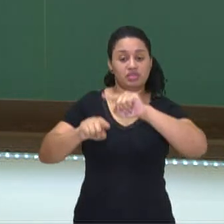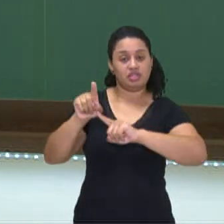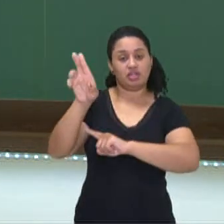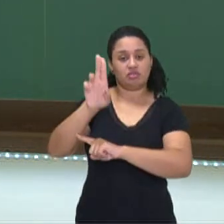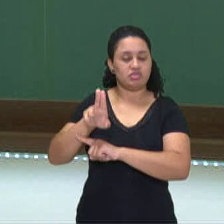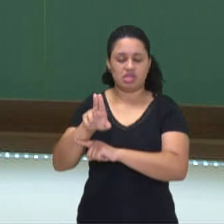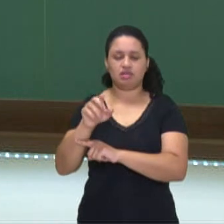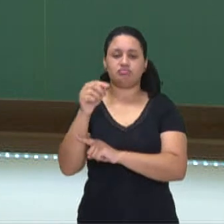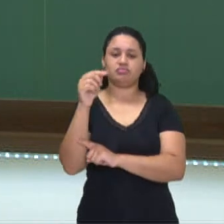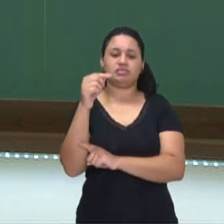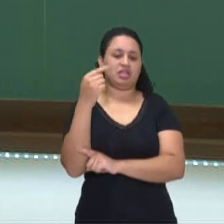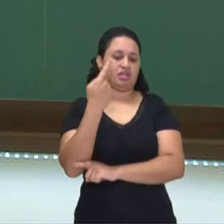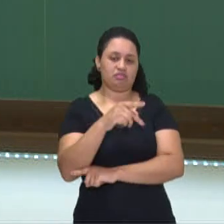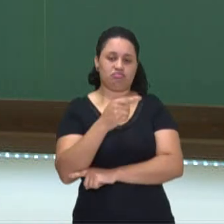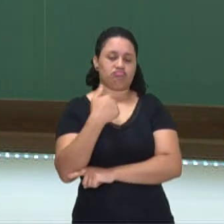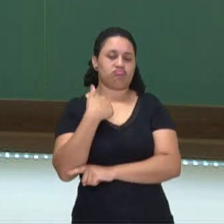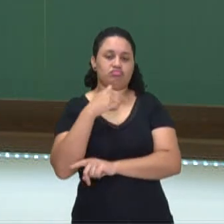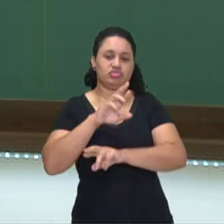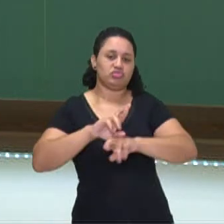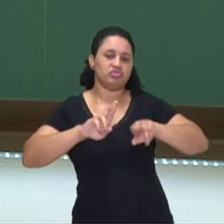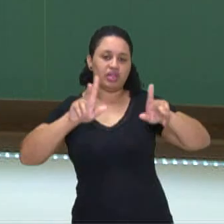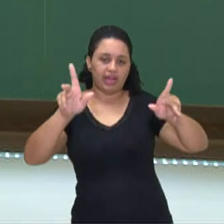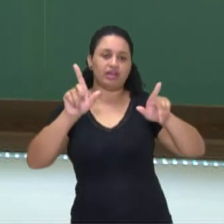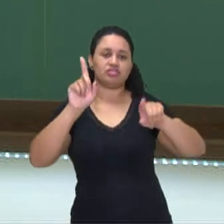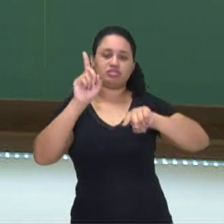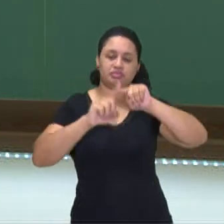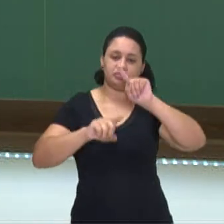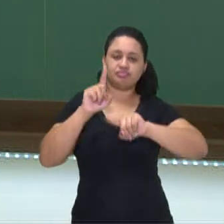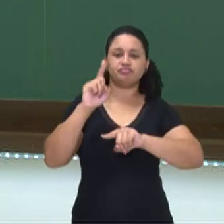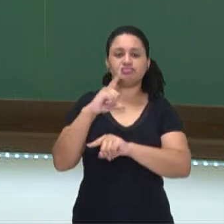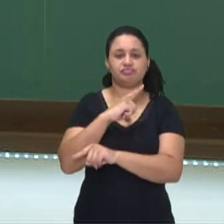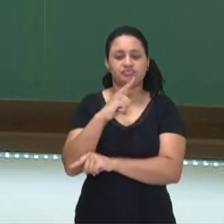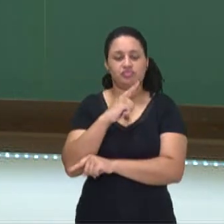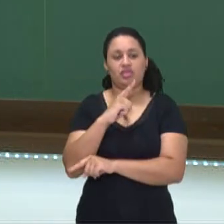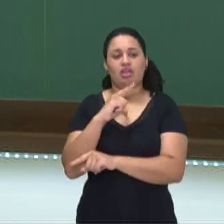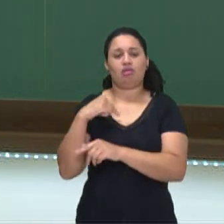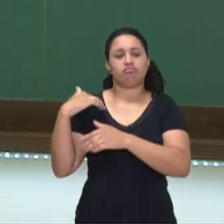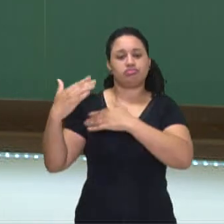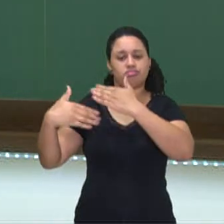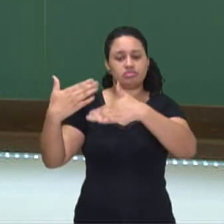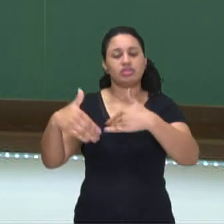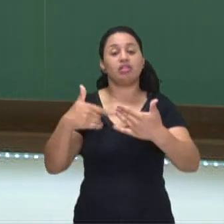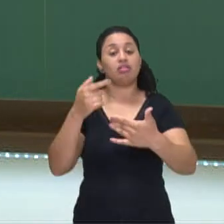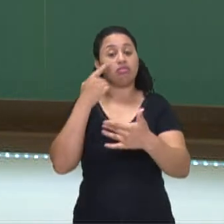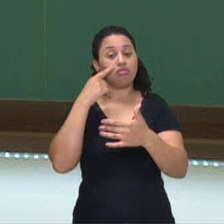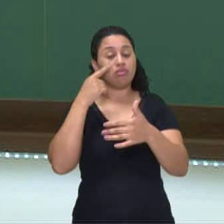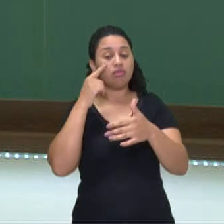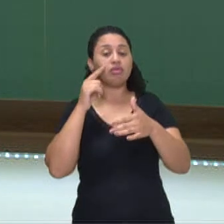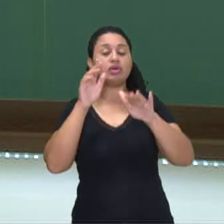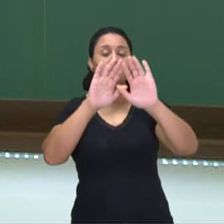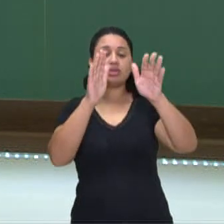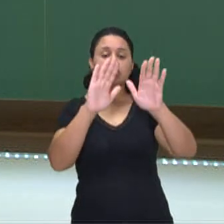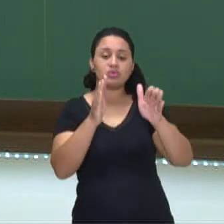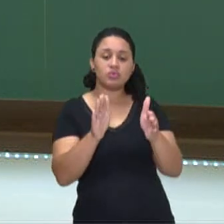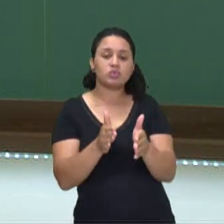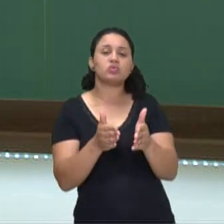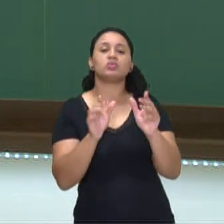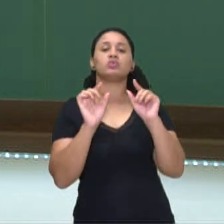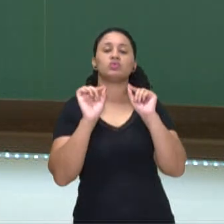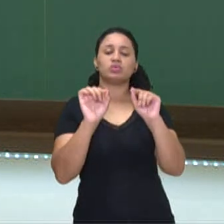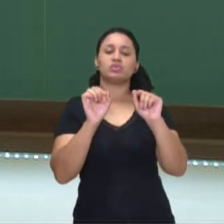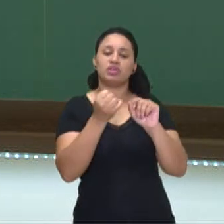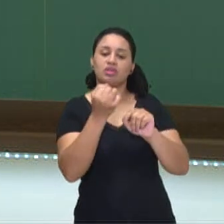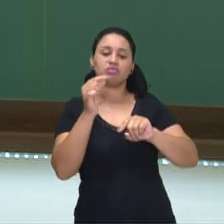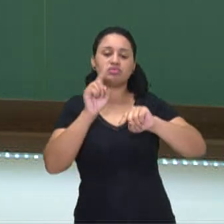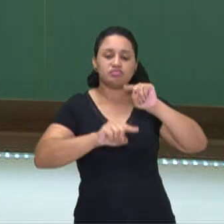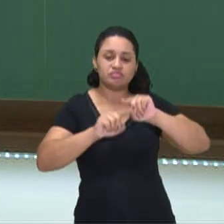mesmo que se vem da Europa, né? Até com o tempo a gente vai ver que as esculturas e o material